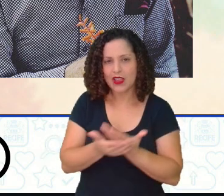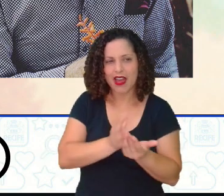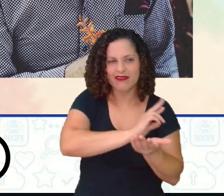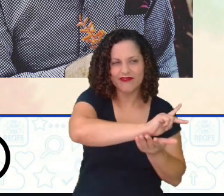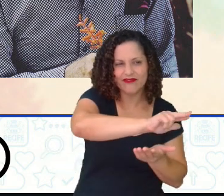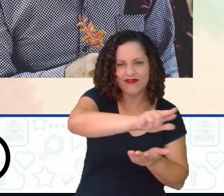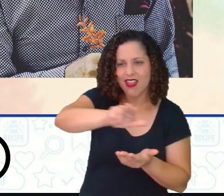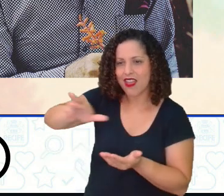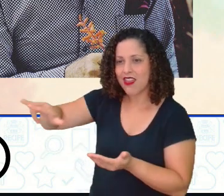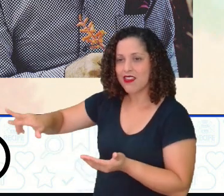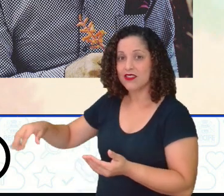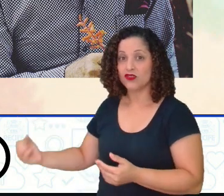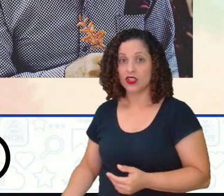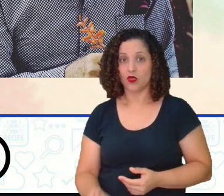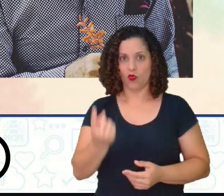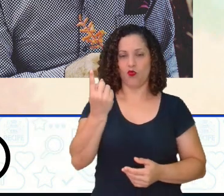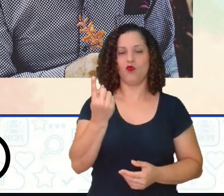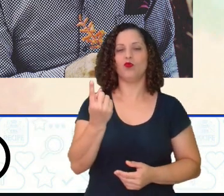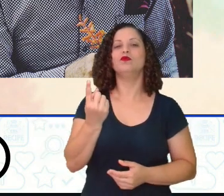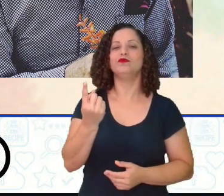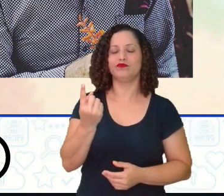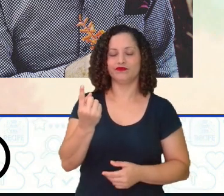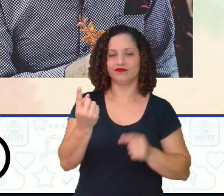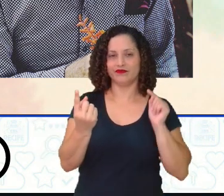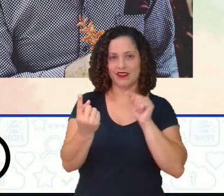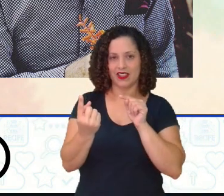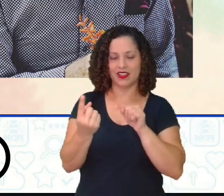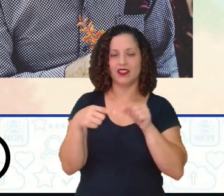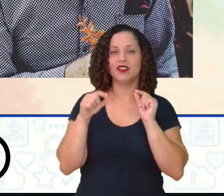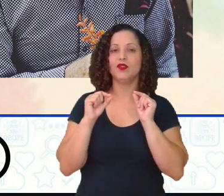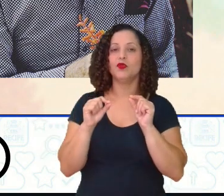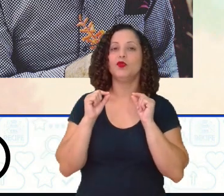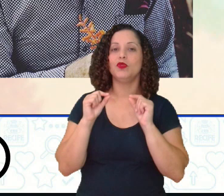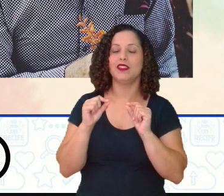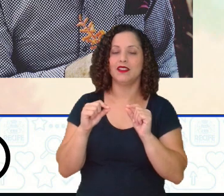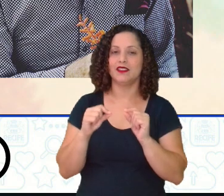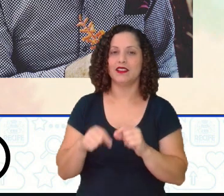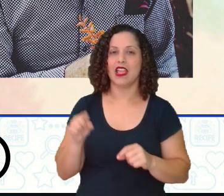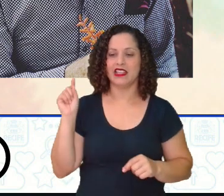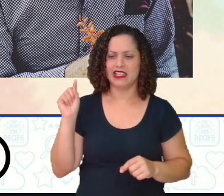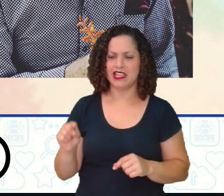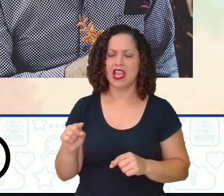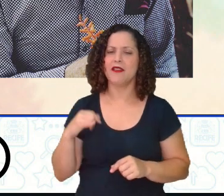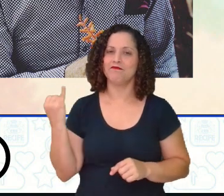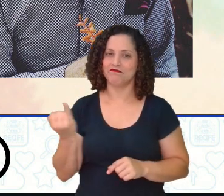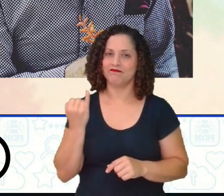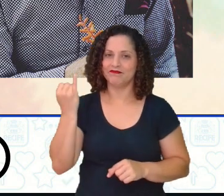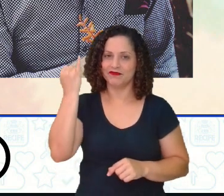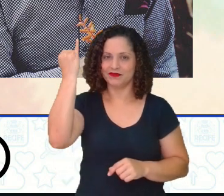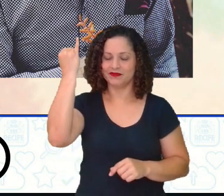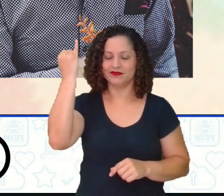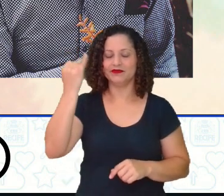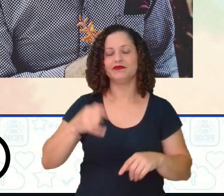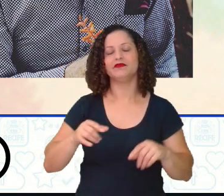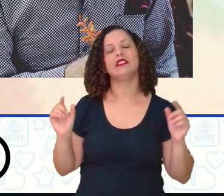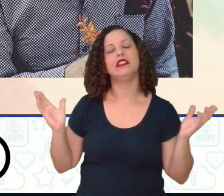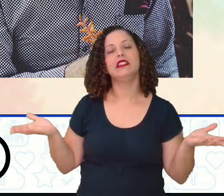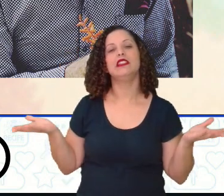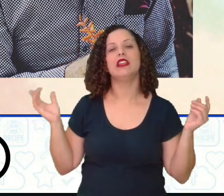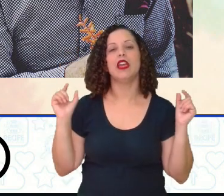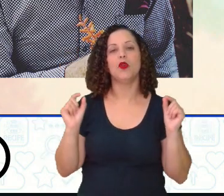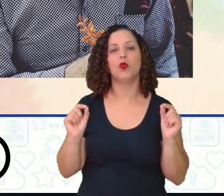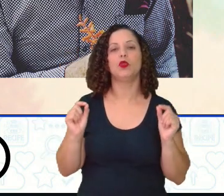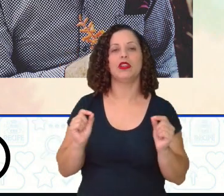e um deles, que é muito bem estudado e muito bem apontado para esses novos alunos, essa questão aí